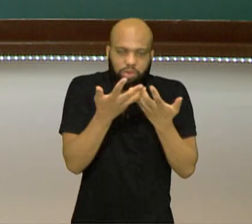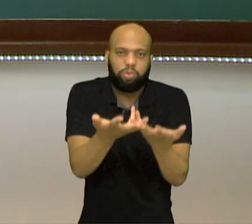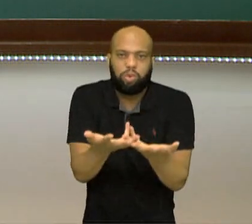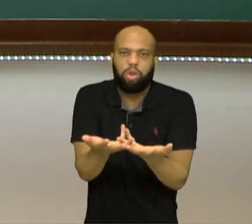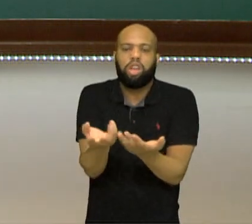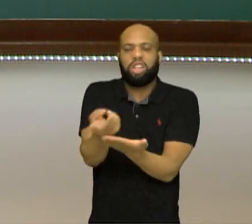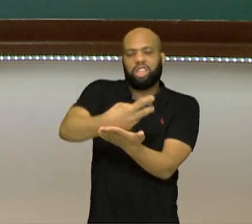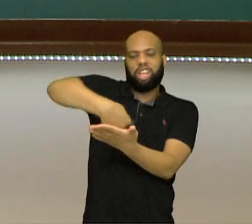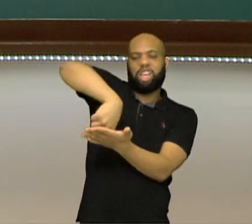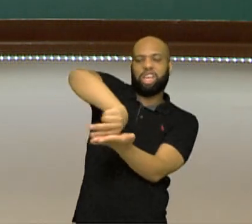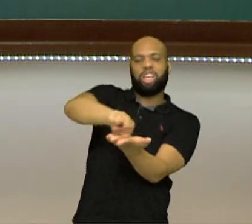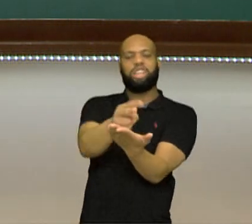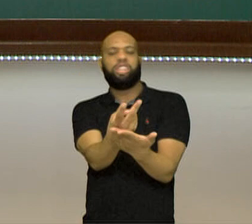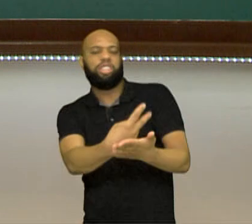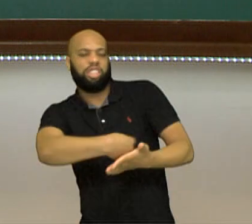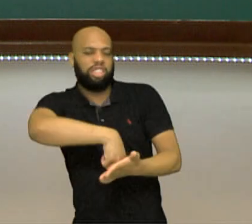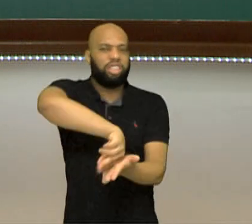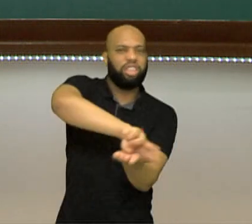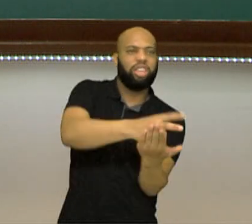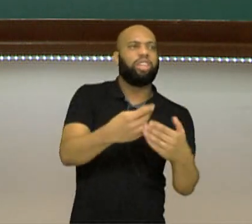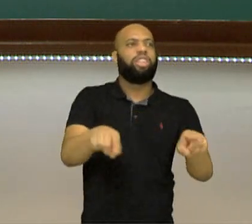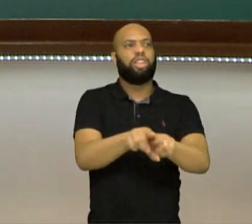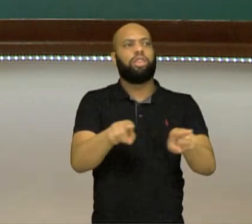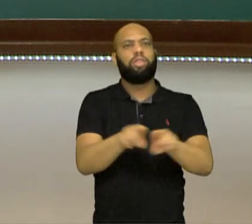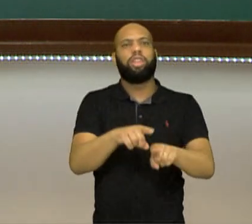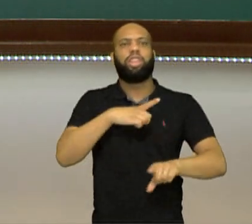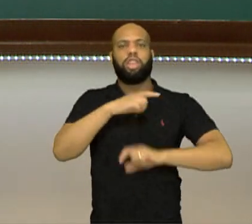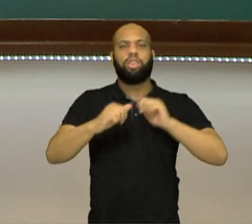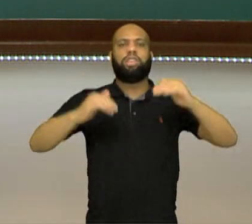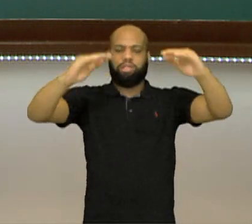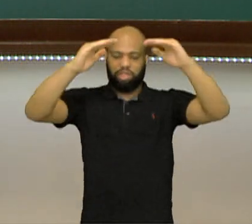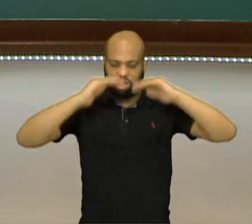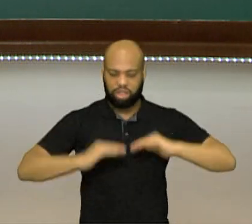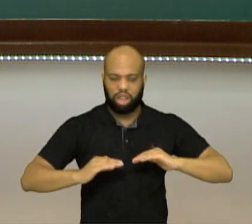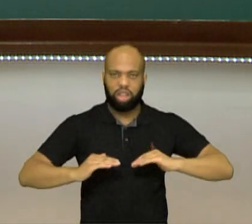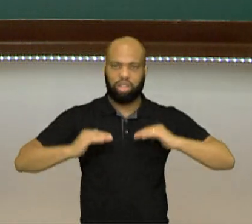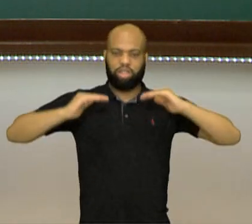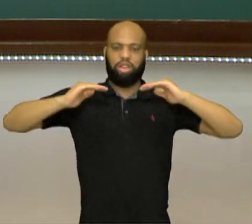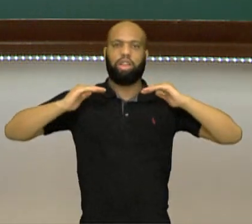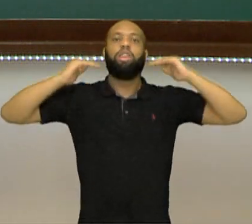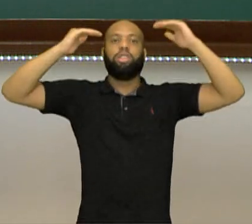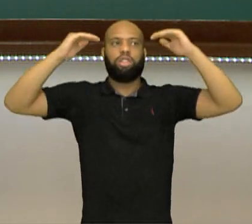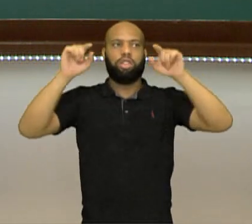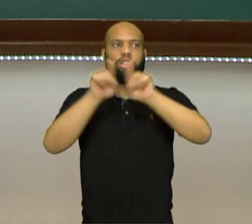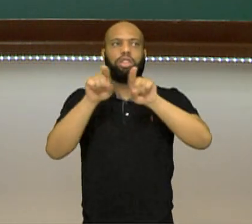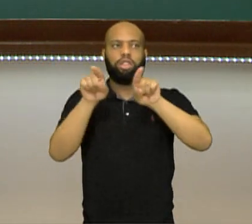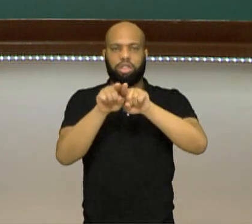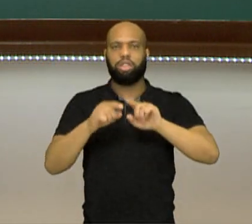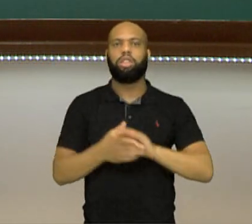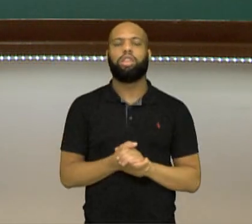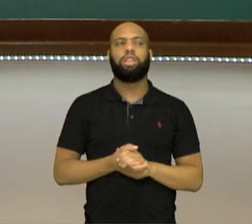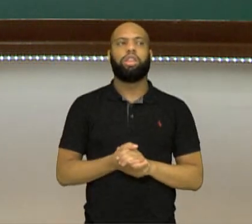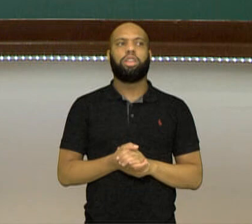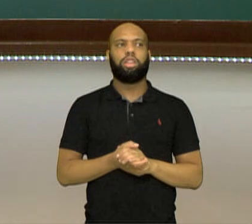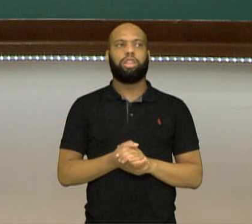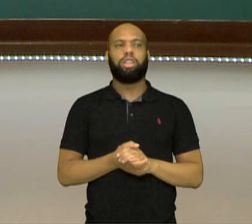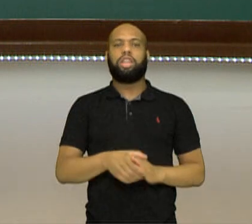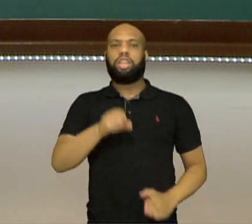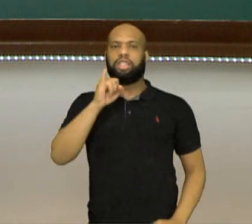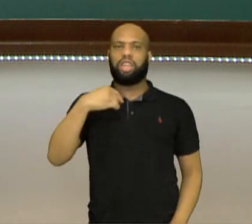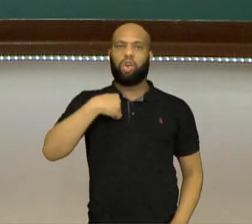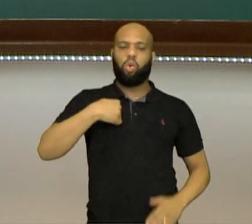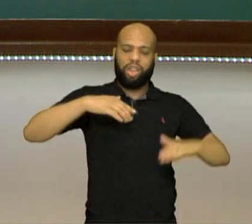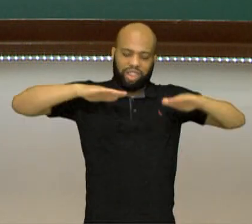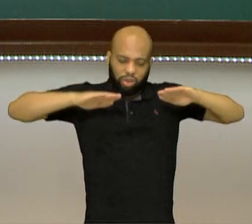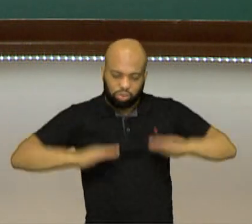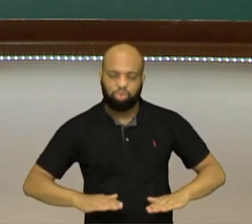no chão. Vai surgir, né, essa ideia de plano baixo, plano médio. Aqui eu estou no médio para a câmera não me não sair da câmera, mas se eu ir até o